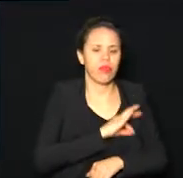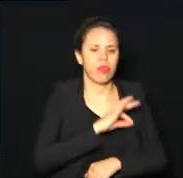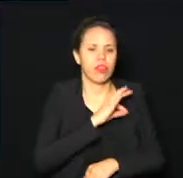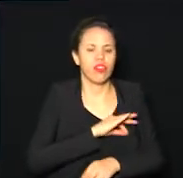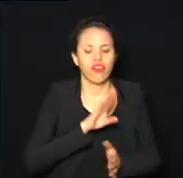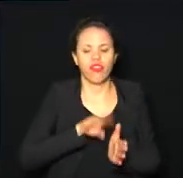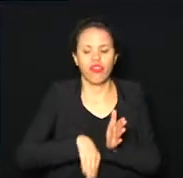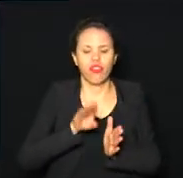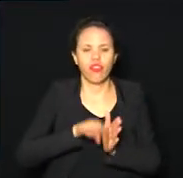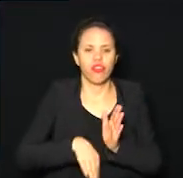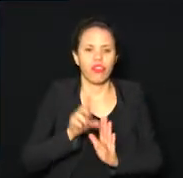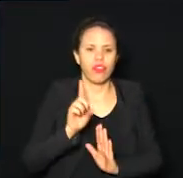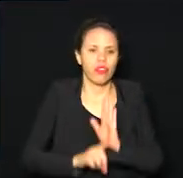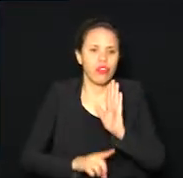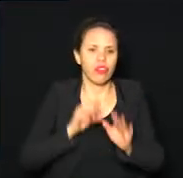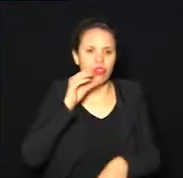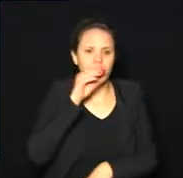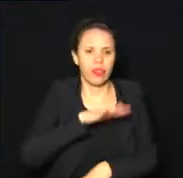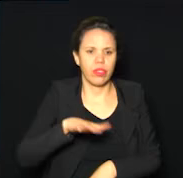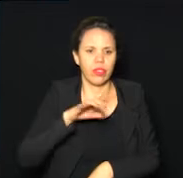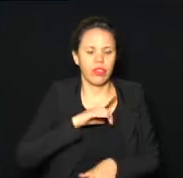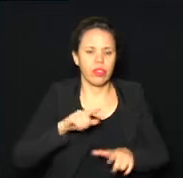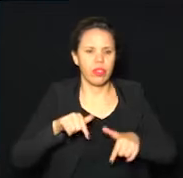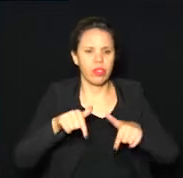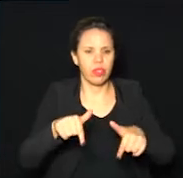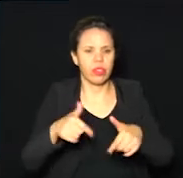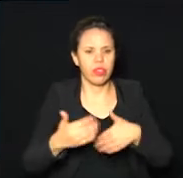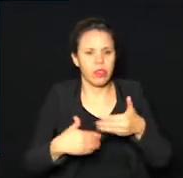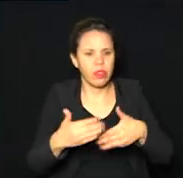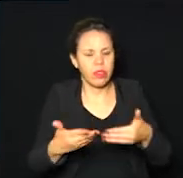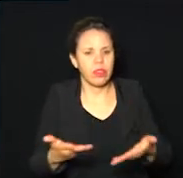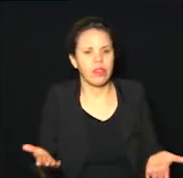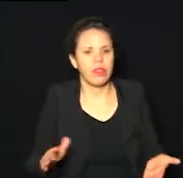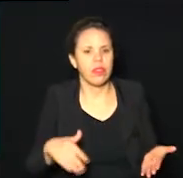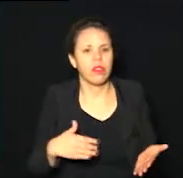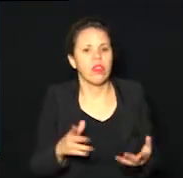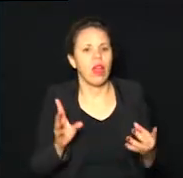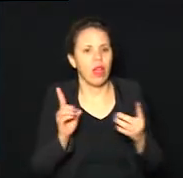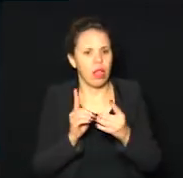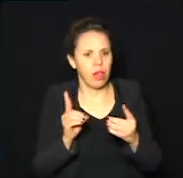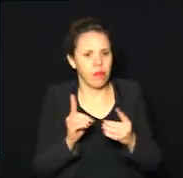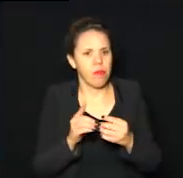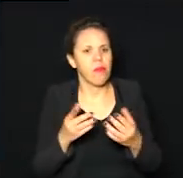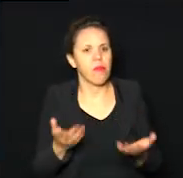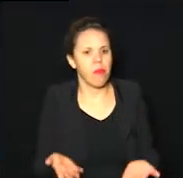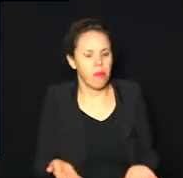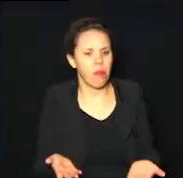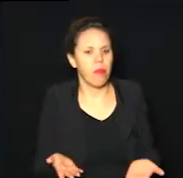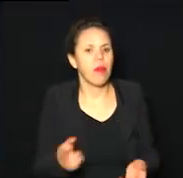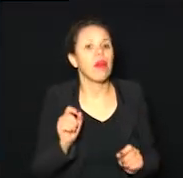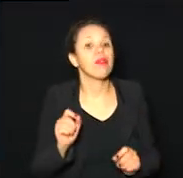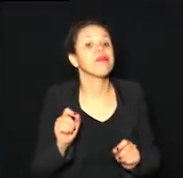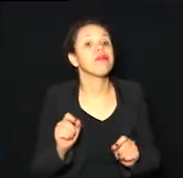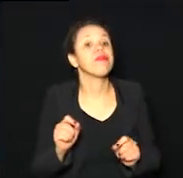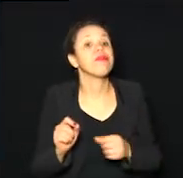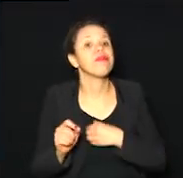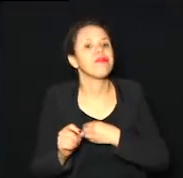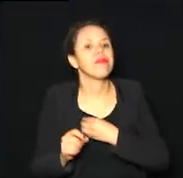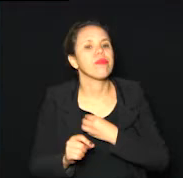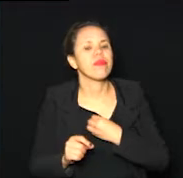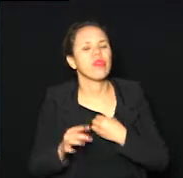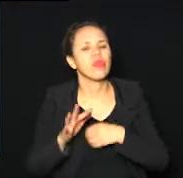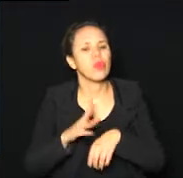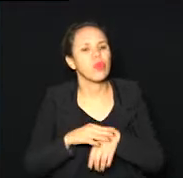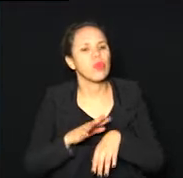outros direitos dos conjuntos dos trabalhadores que estão na ponta do processo, atendendo quem está